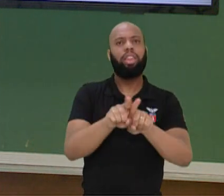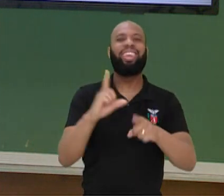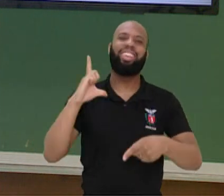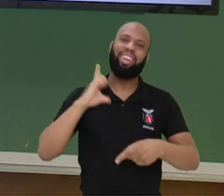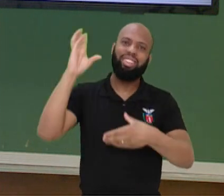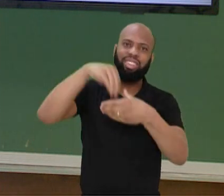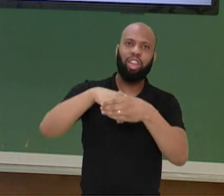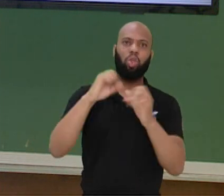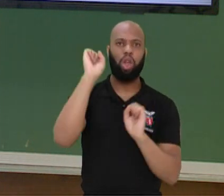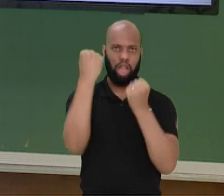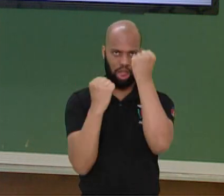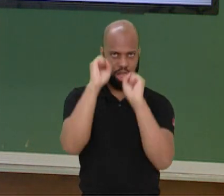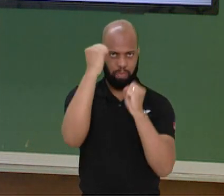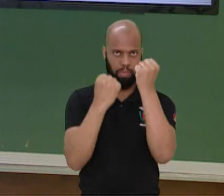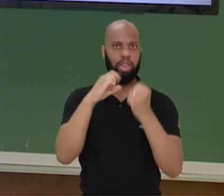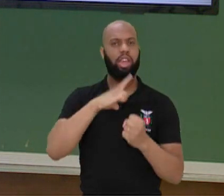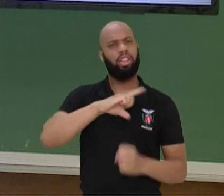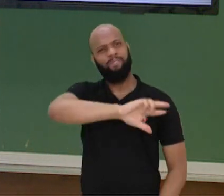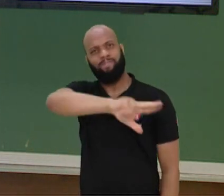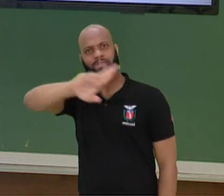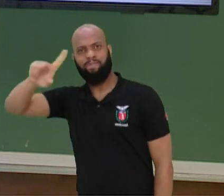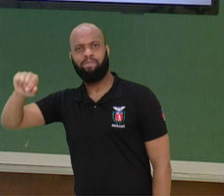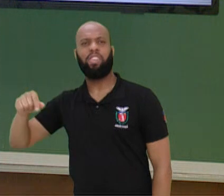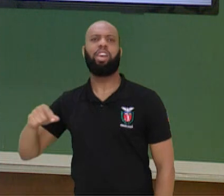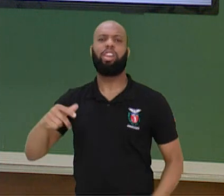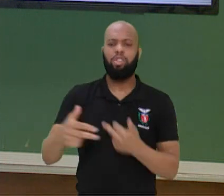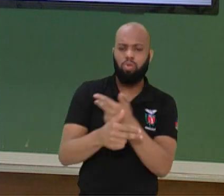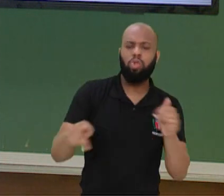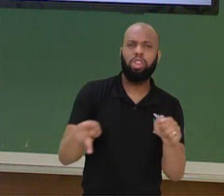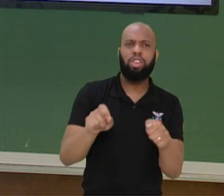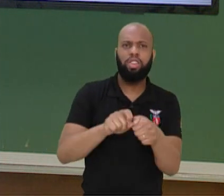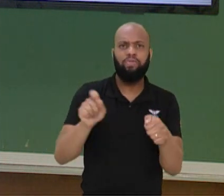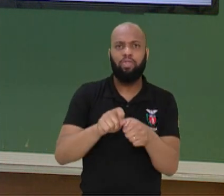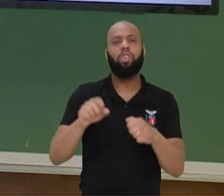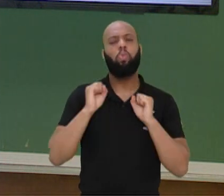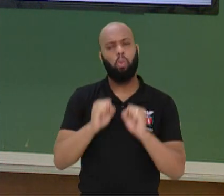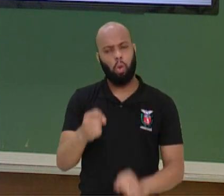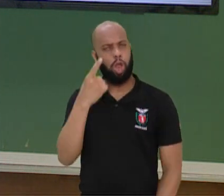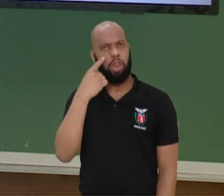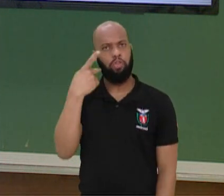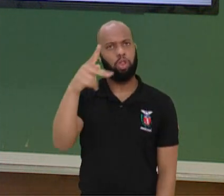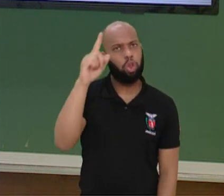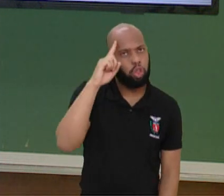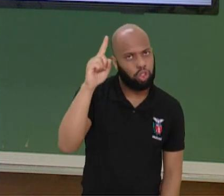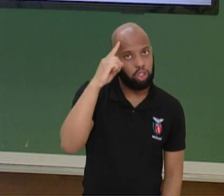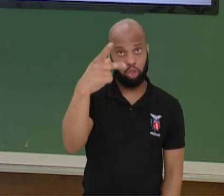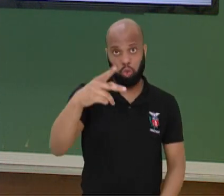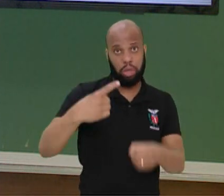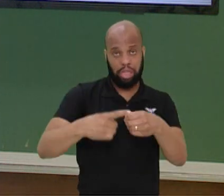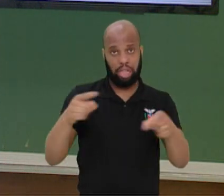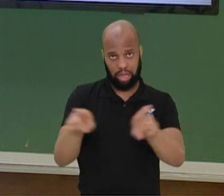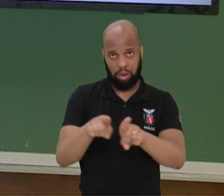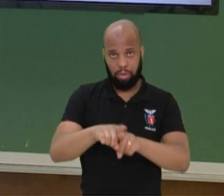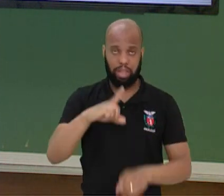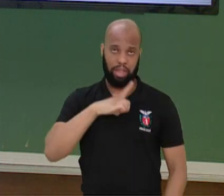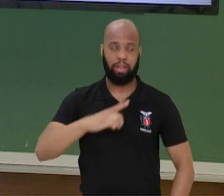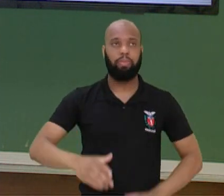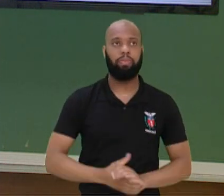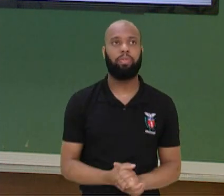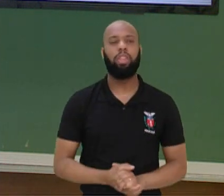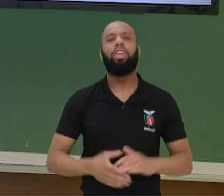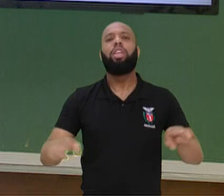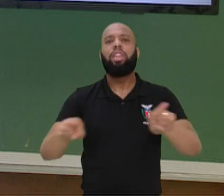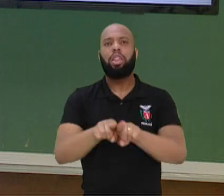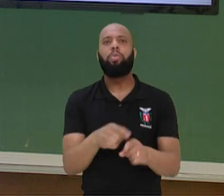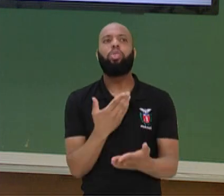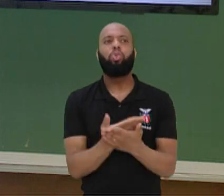variedade muito grande de atividades e você pode observar no seu dia a dia na sua cidade. Falamos